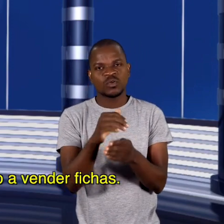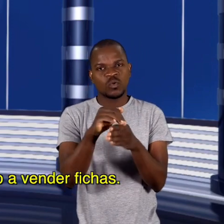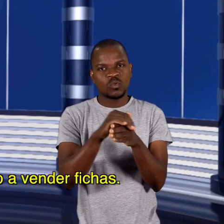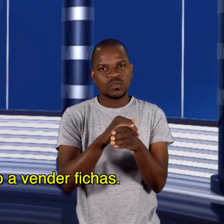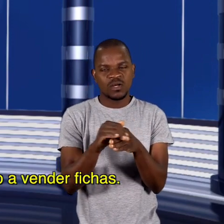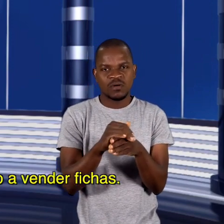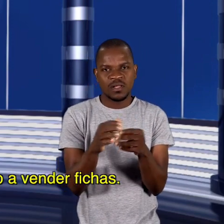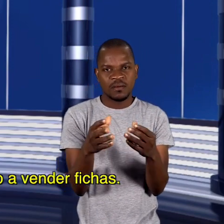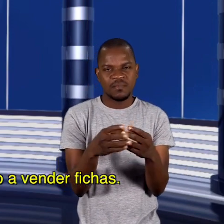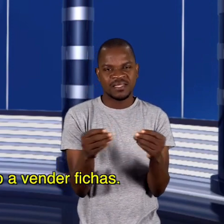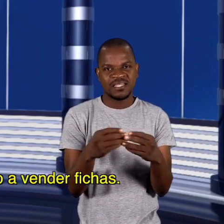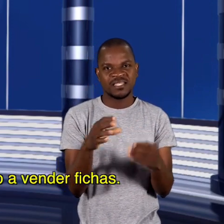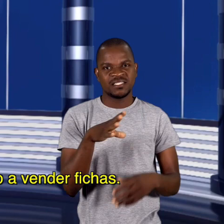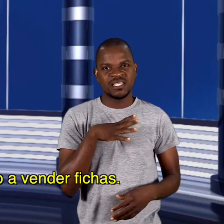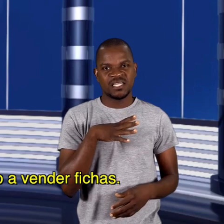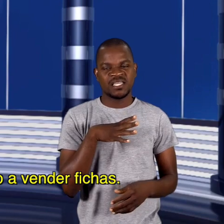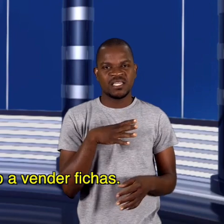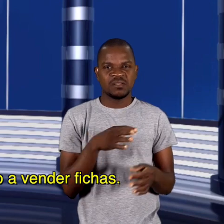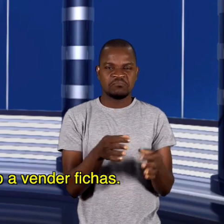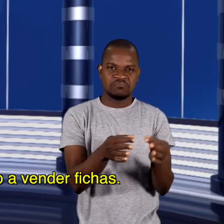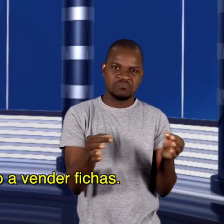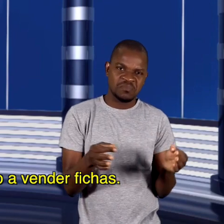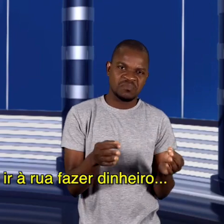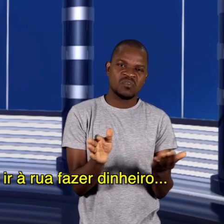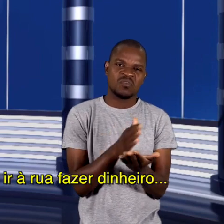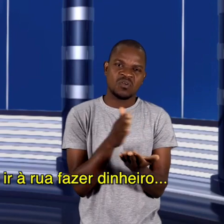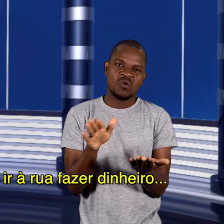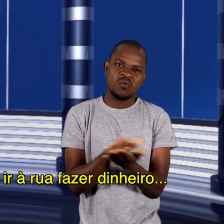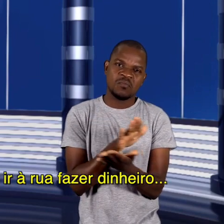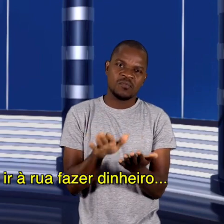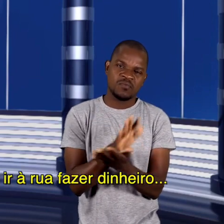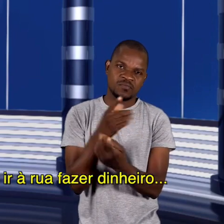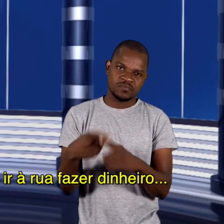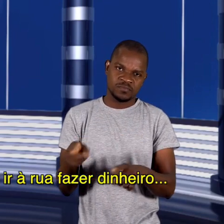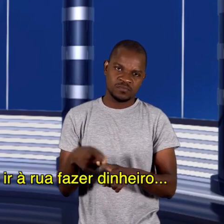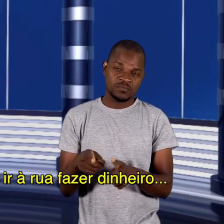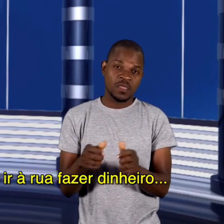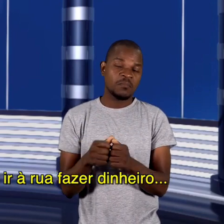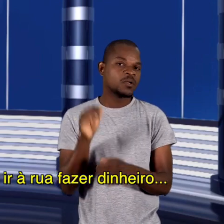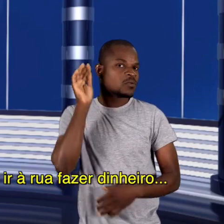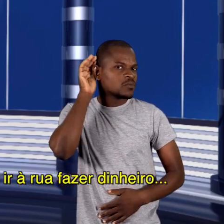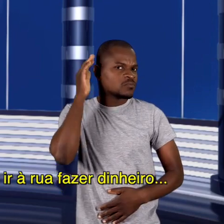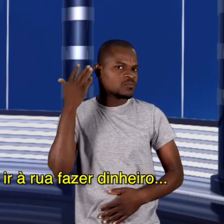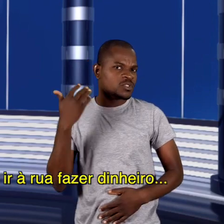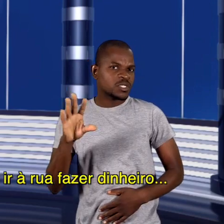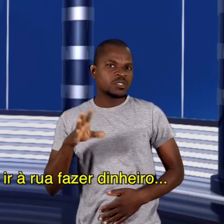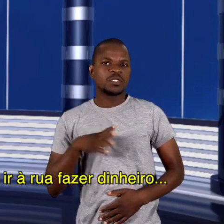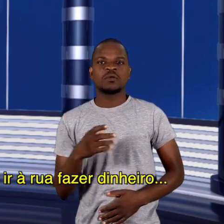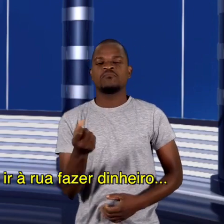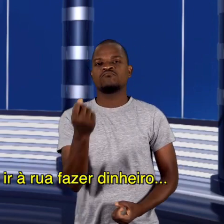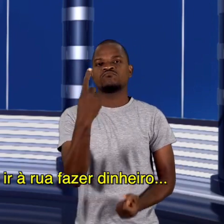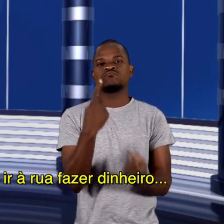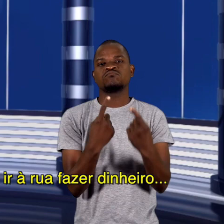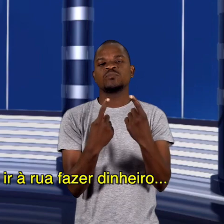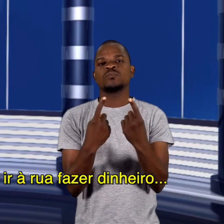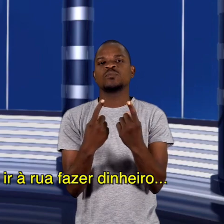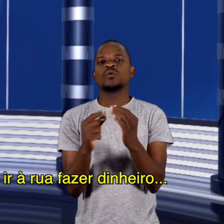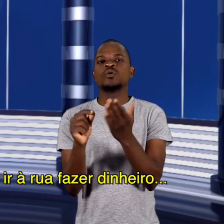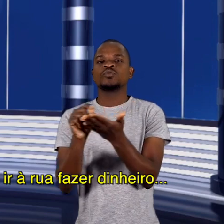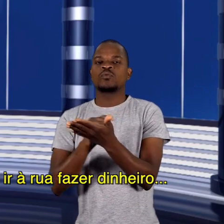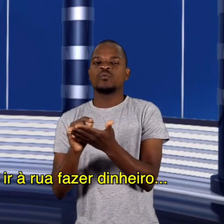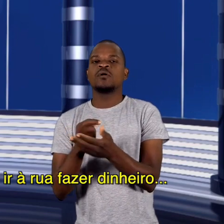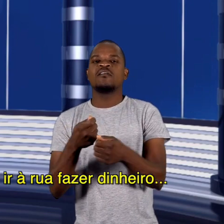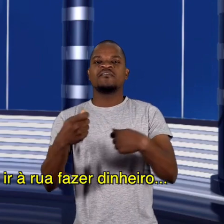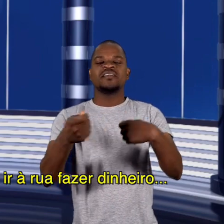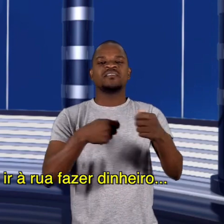que algumas escolas estão a vender fichas mas depois como é que eu vou comprar uma ficha se eu não conseguir ir para a rua fazer